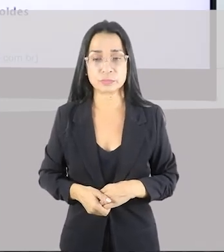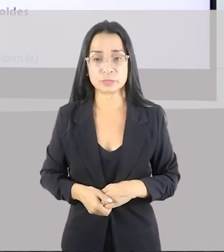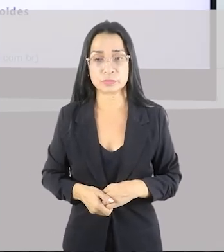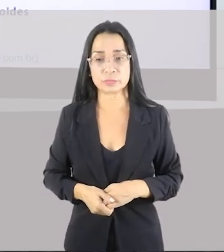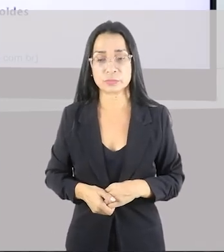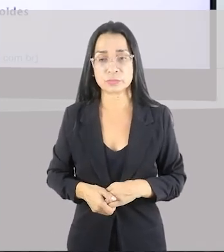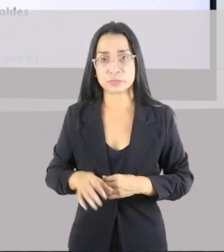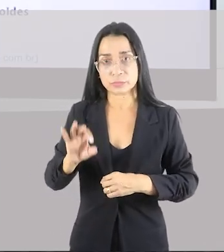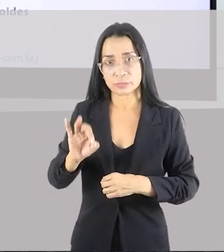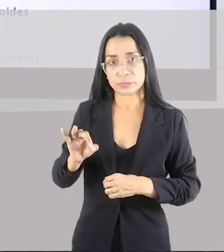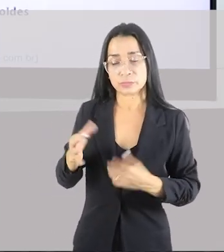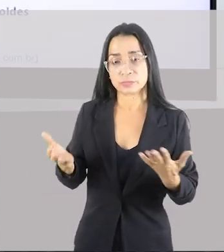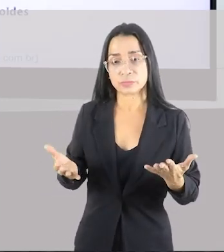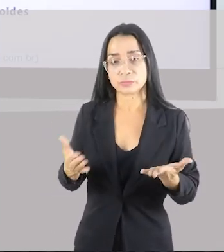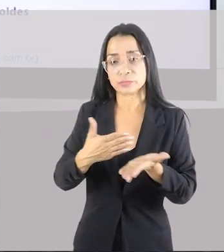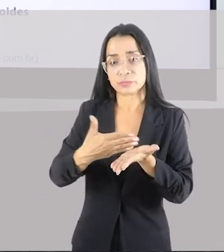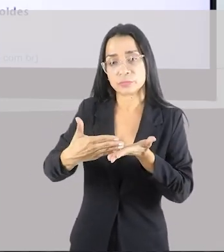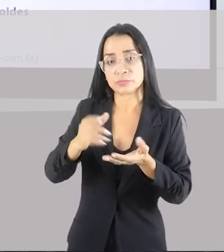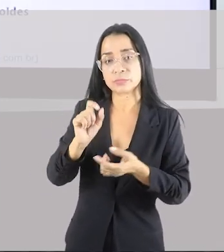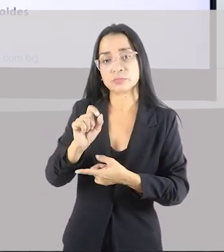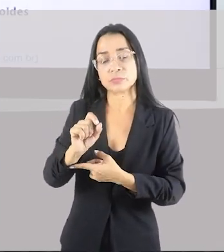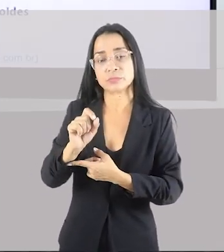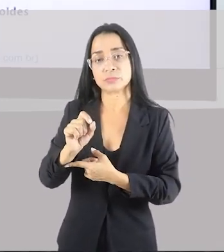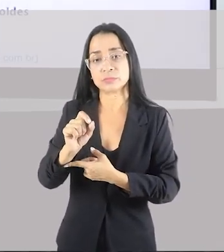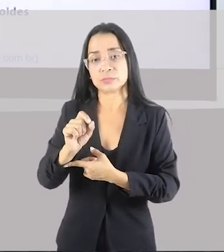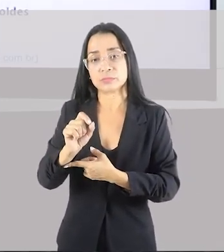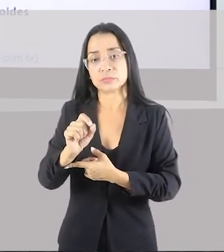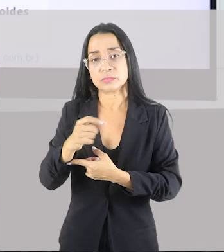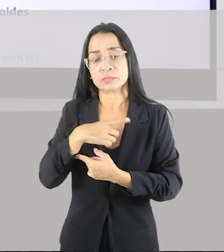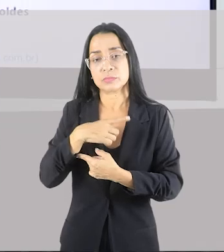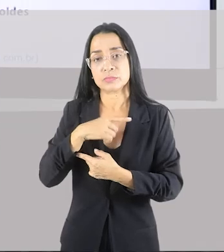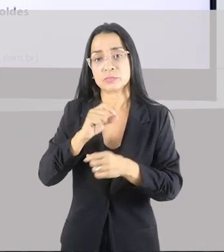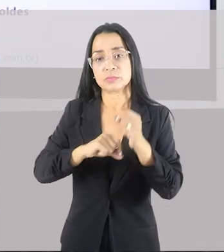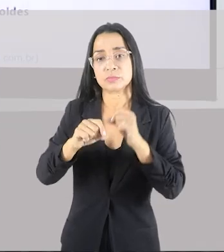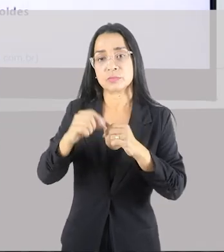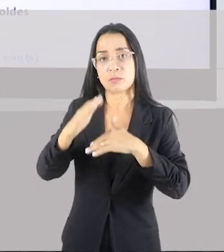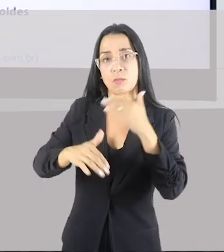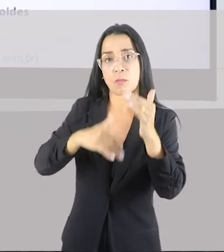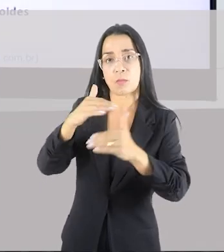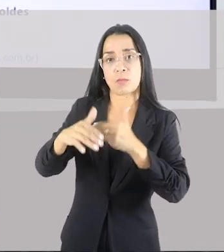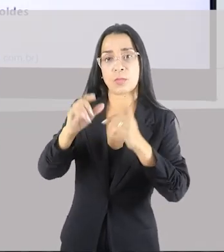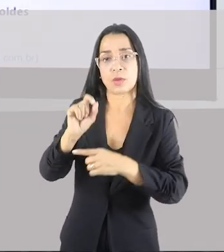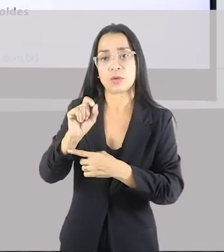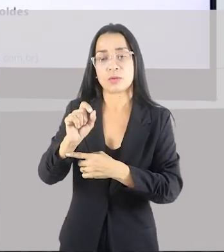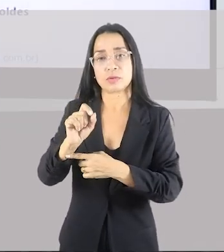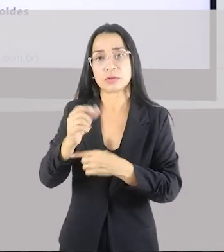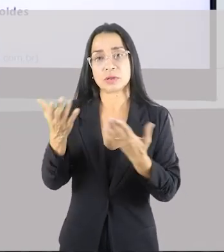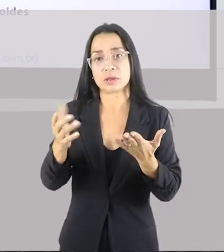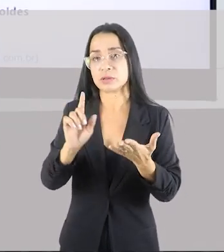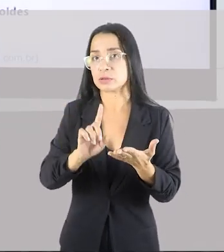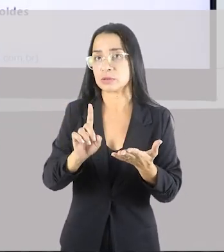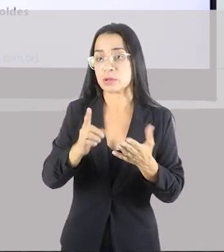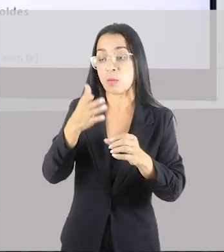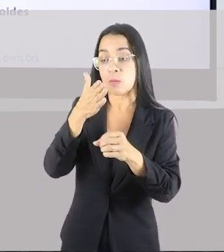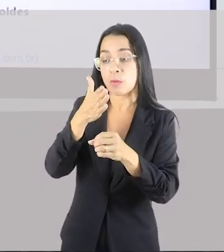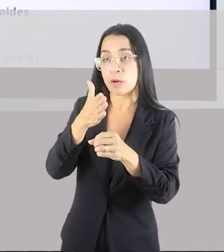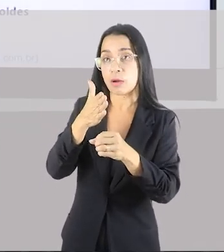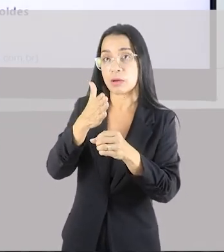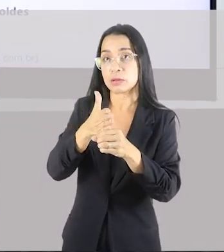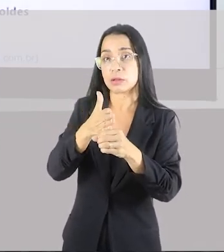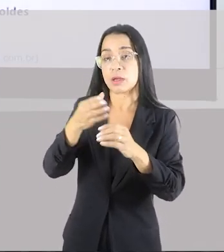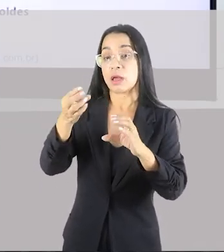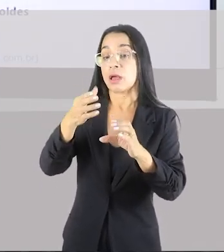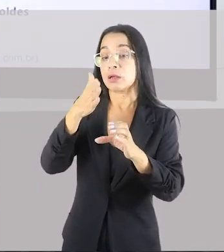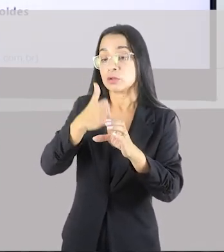2, tá certo? A partir disso, né, a gente vai ter um processo que não é uma divisão celular,